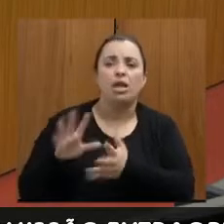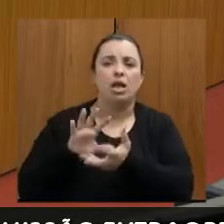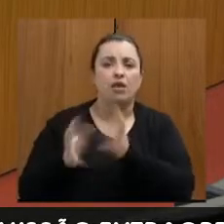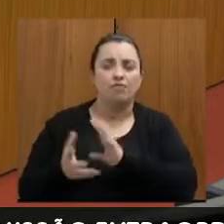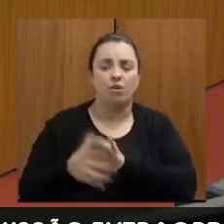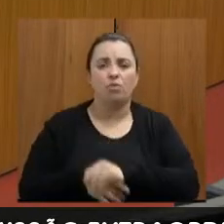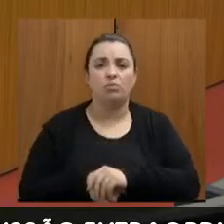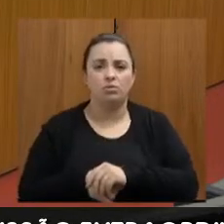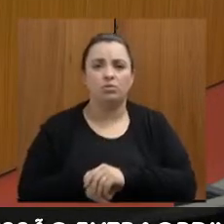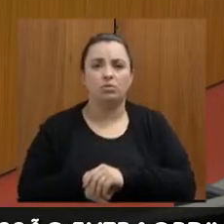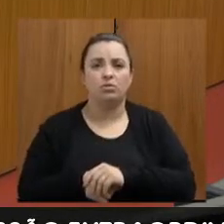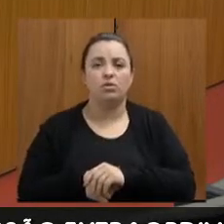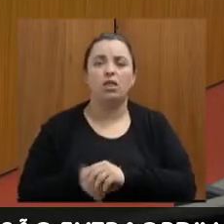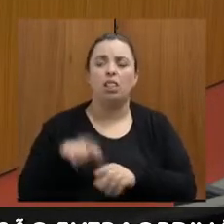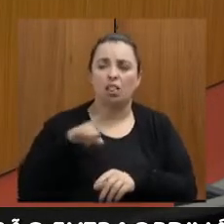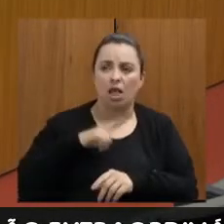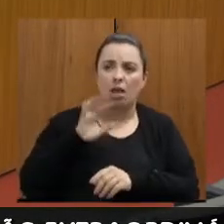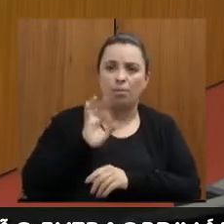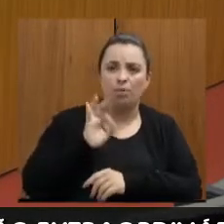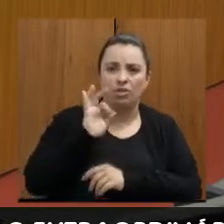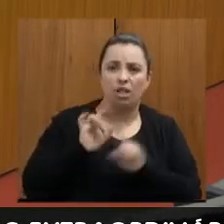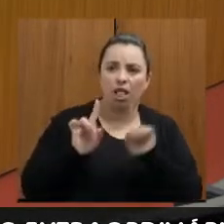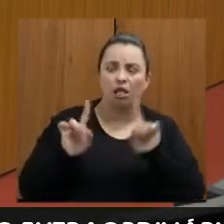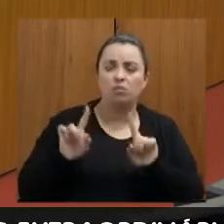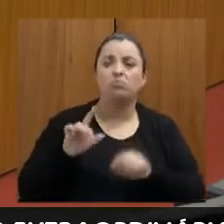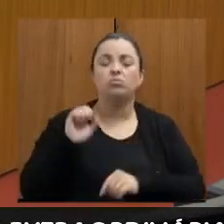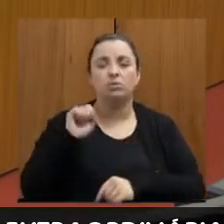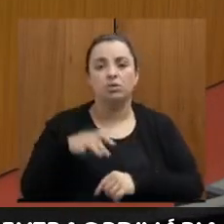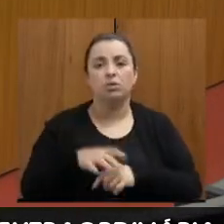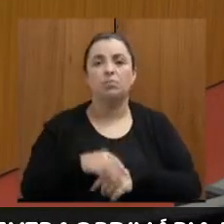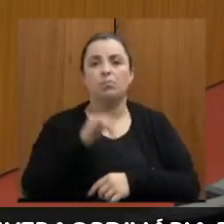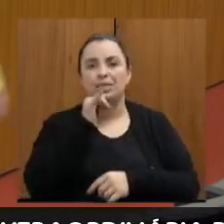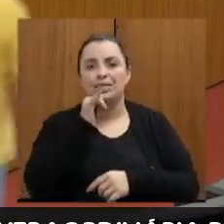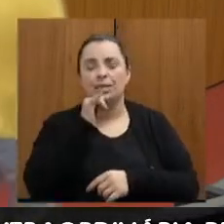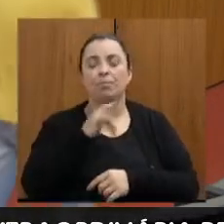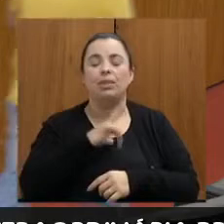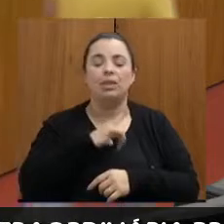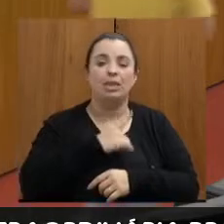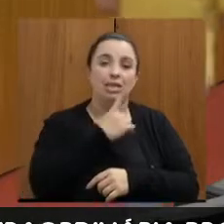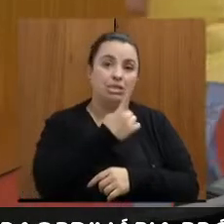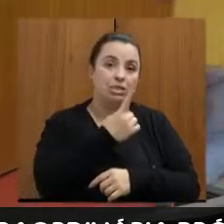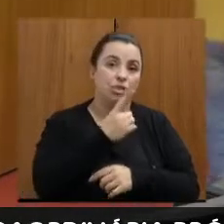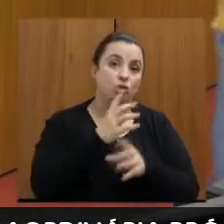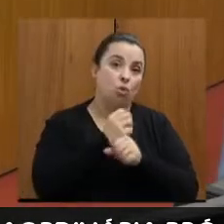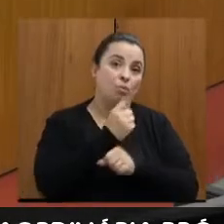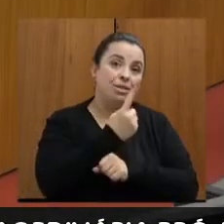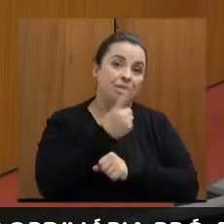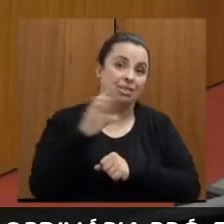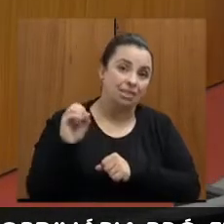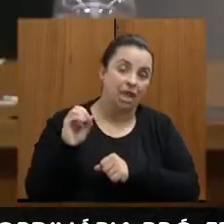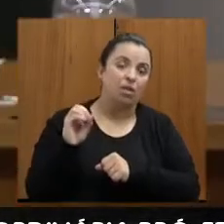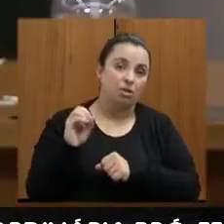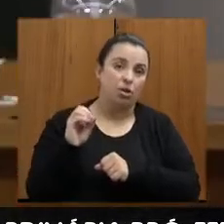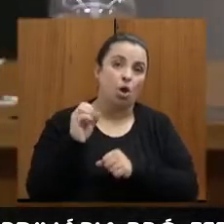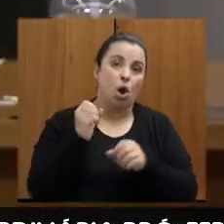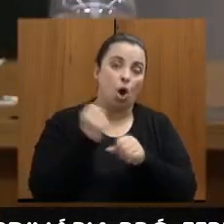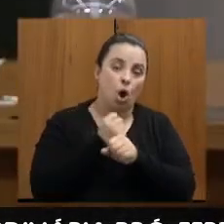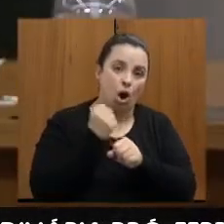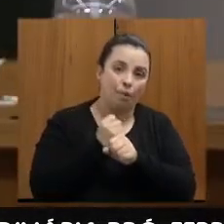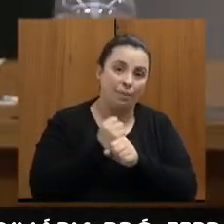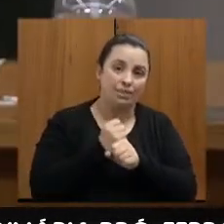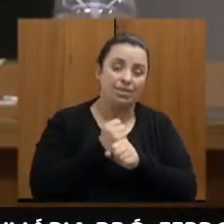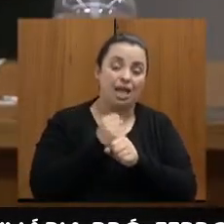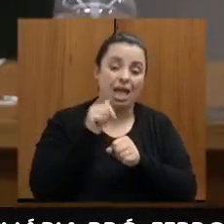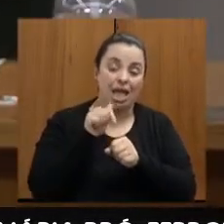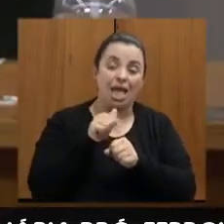Sim nós temos aí dá dos Empreendimentos nós temos 60 já em